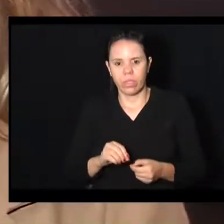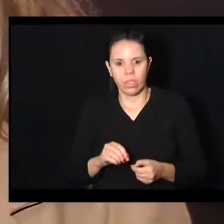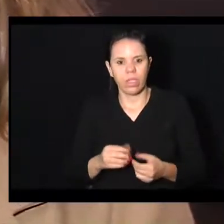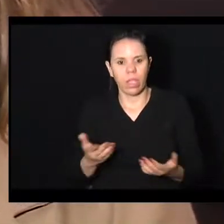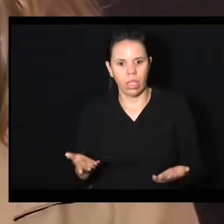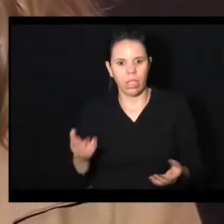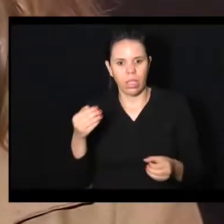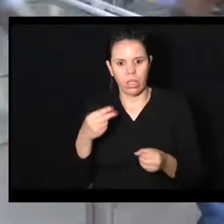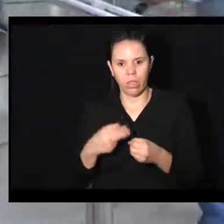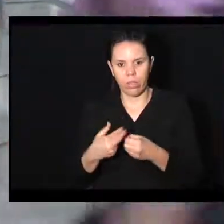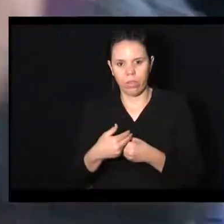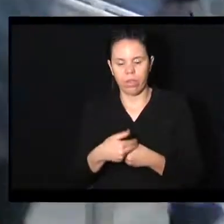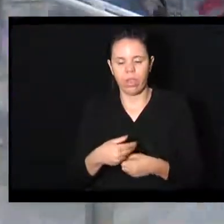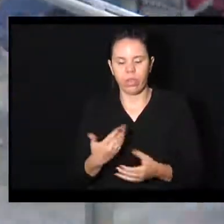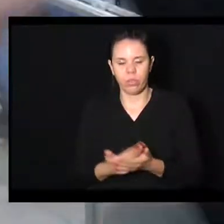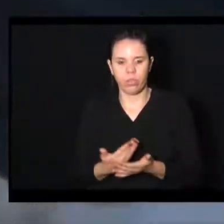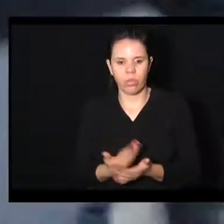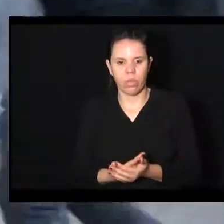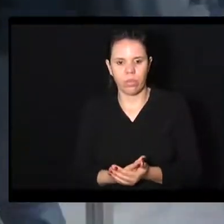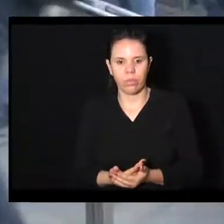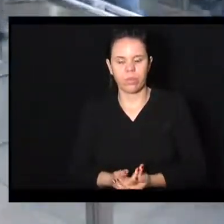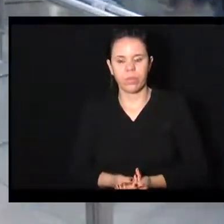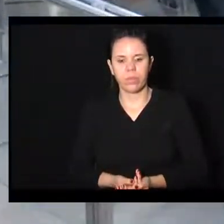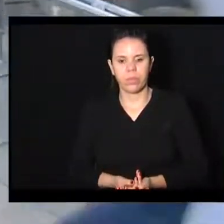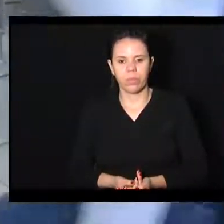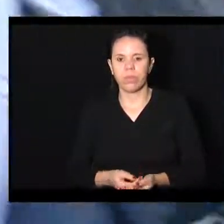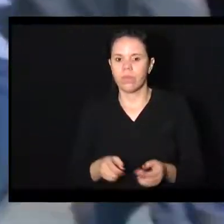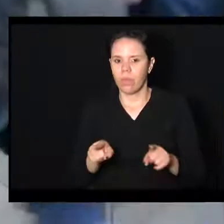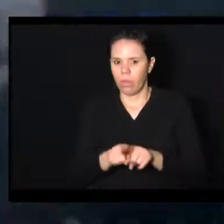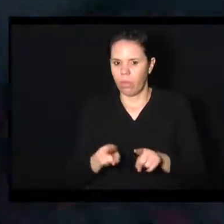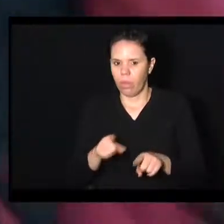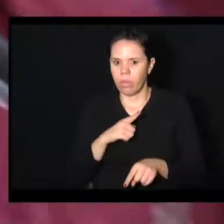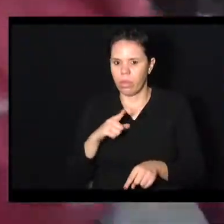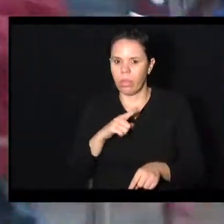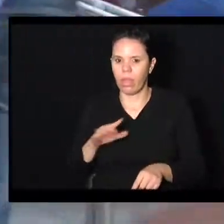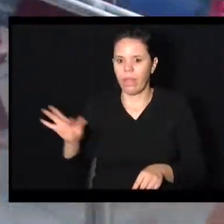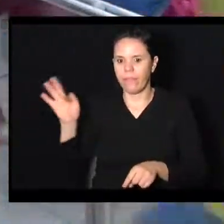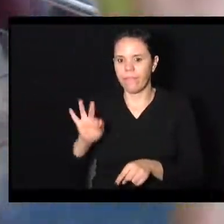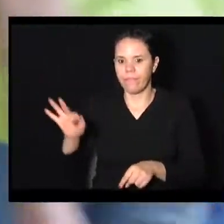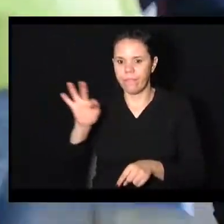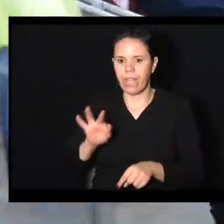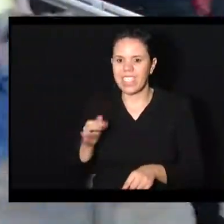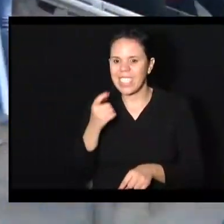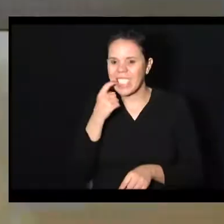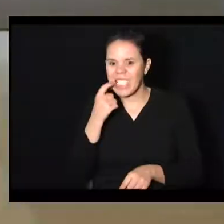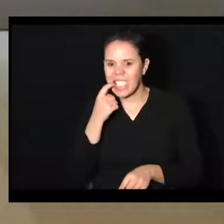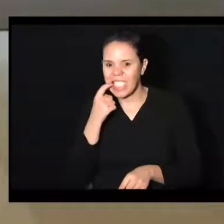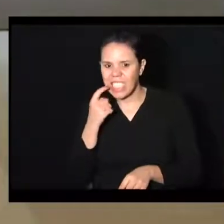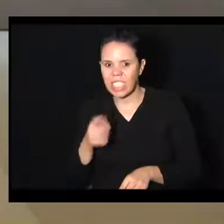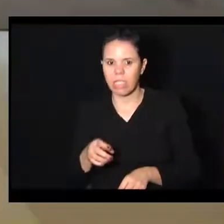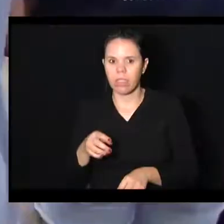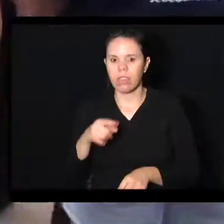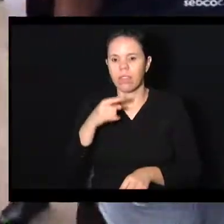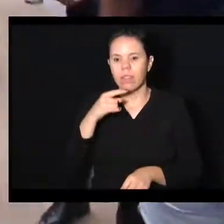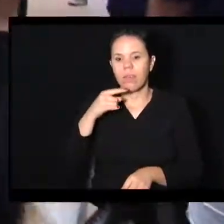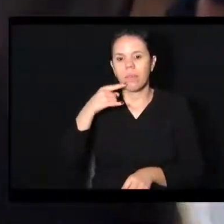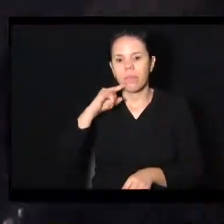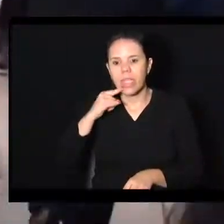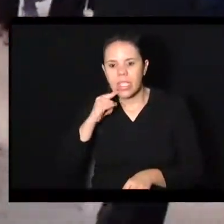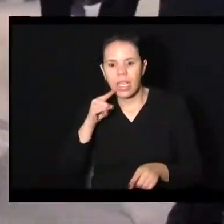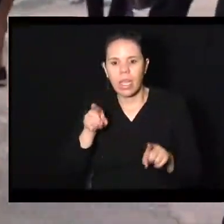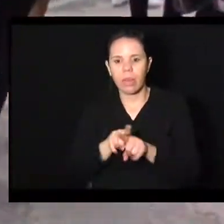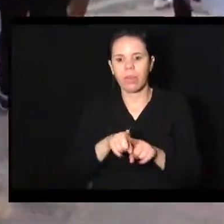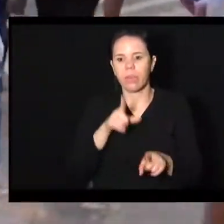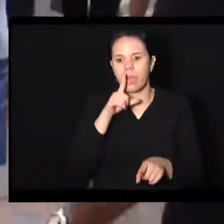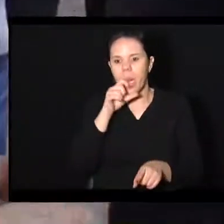Unicamp daqui a uns anos. Além de Campinas, tem a Faculdade de Odontologia em Piracicaba e em Limeira, onde ficam